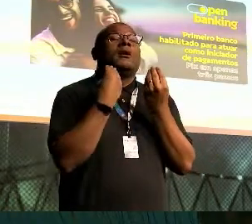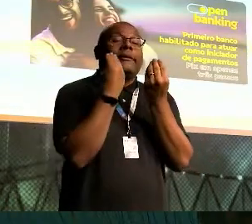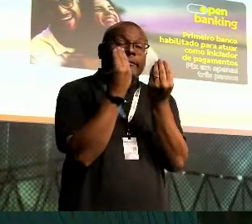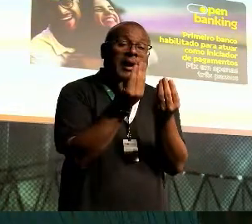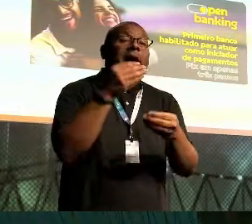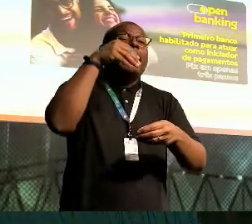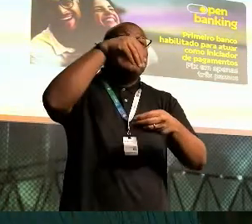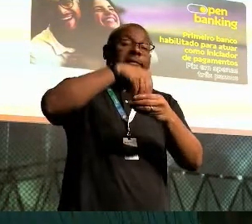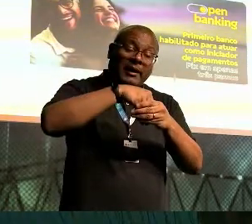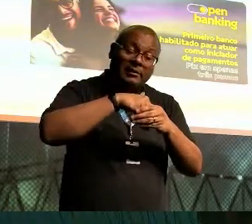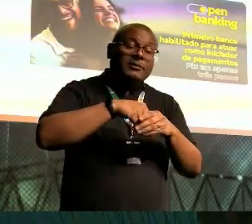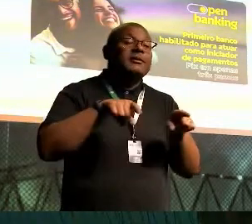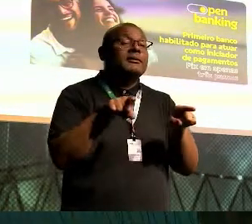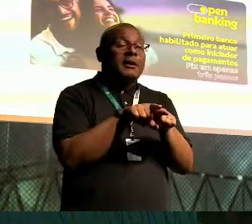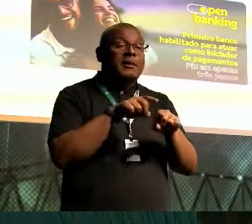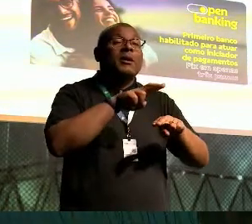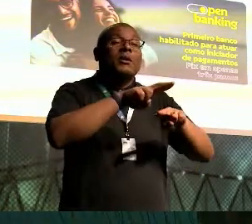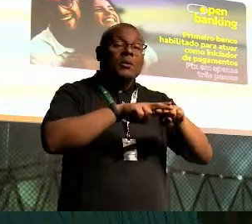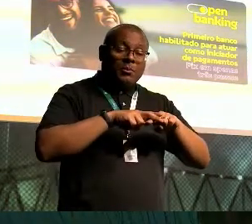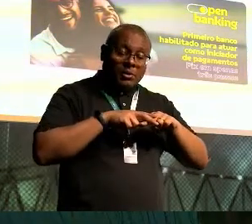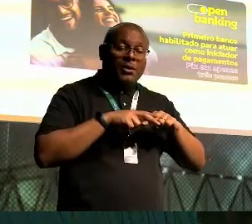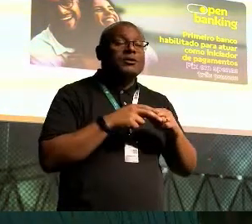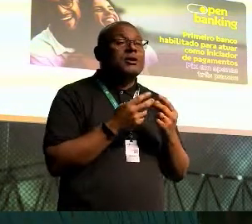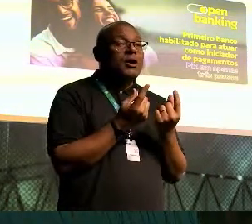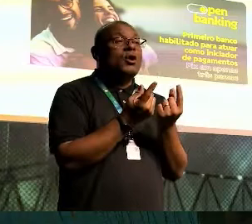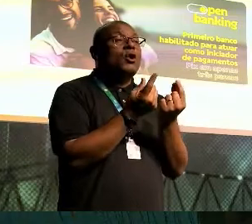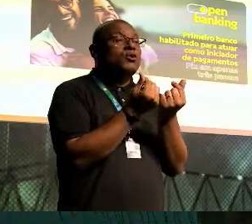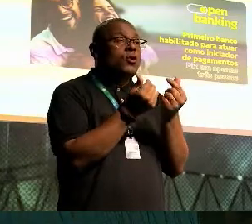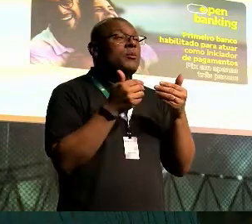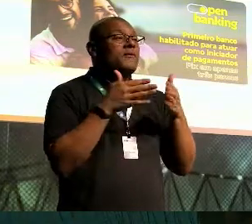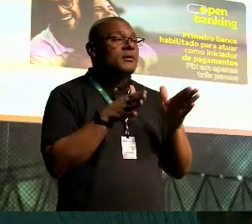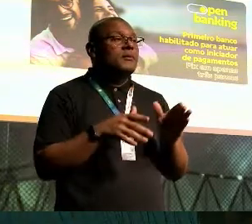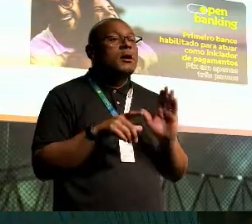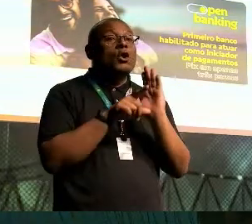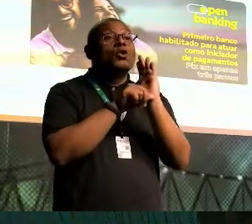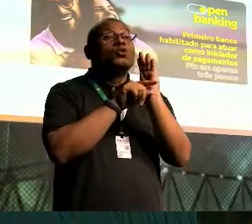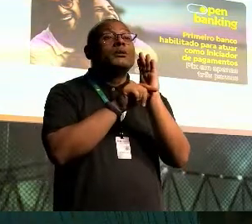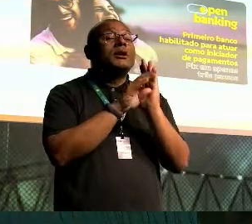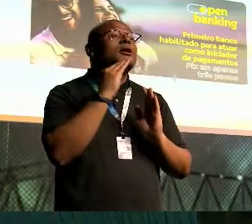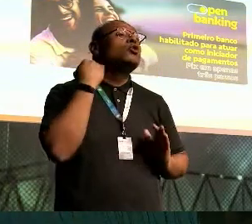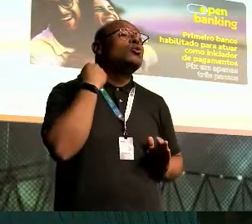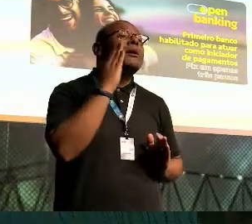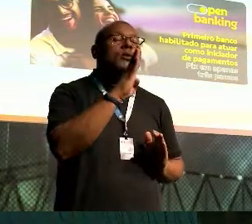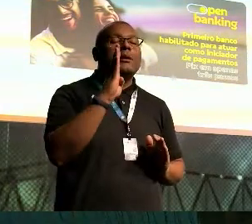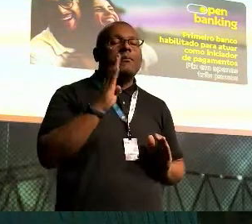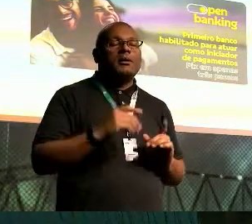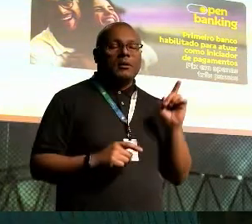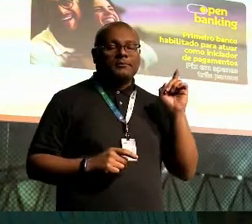problema. E aqui eu trouxe outros, está no Twitter do Banco do Brasil, tá?